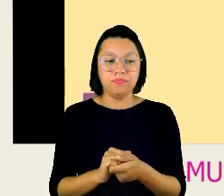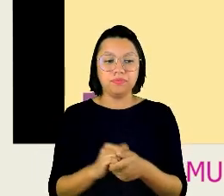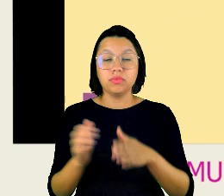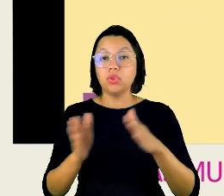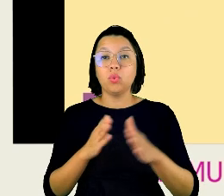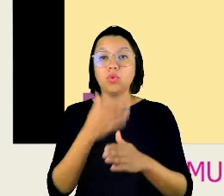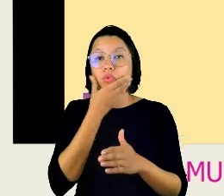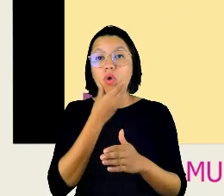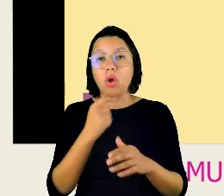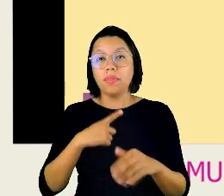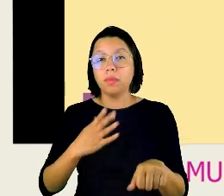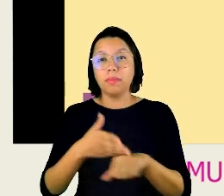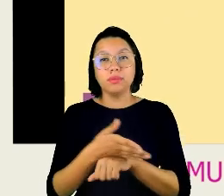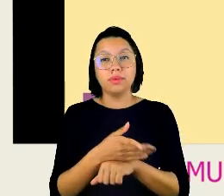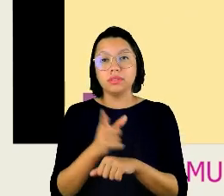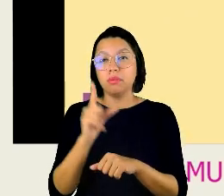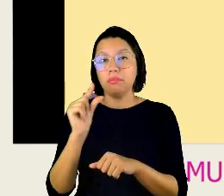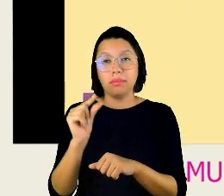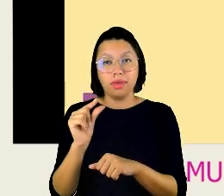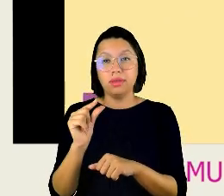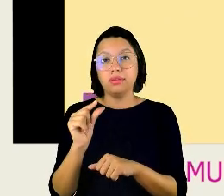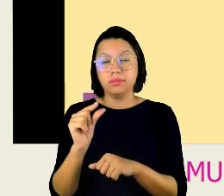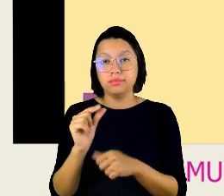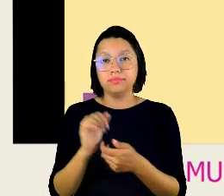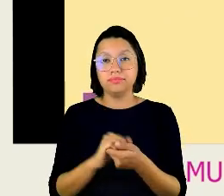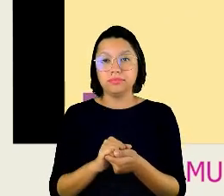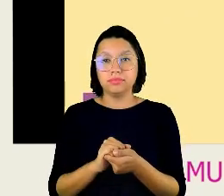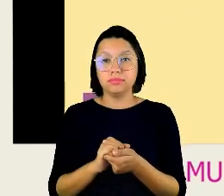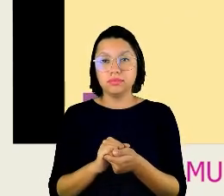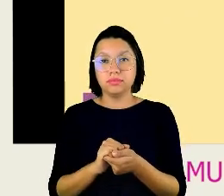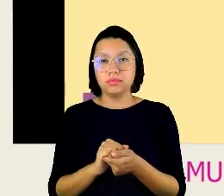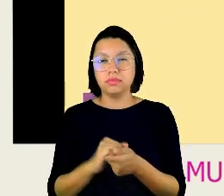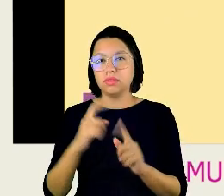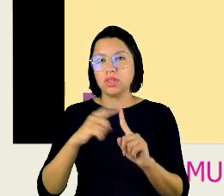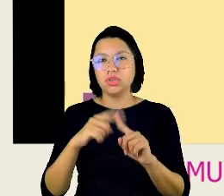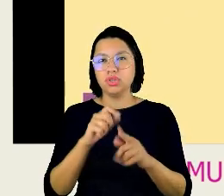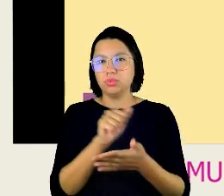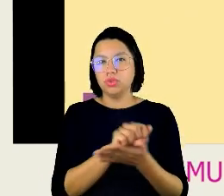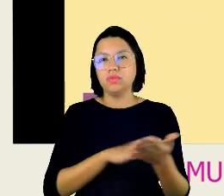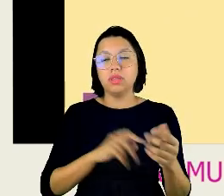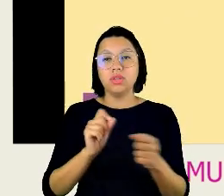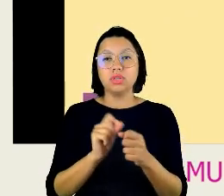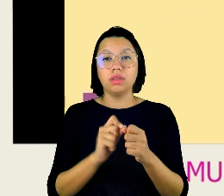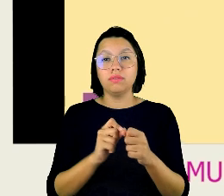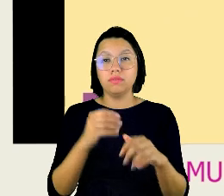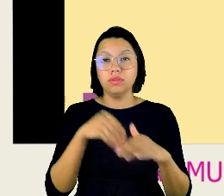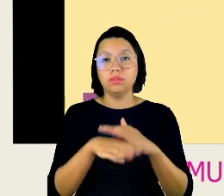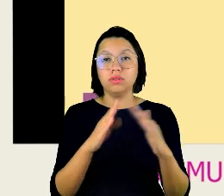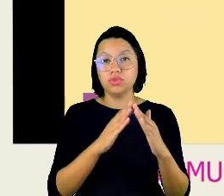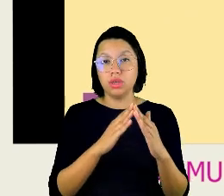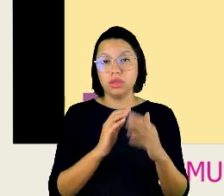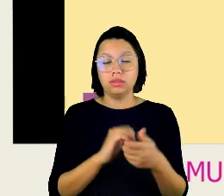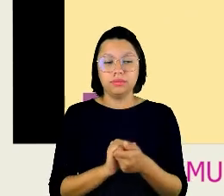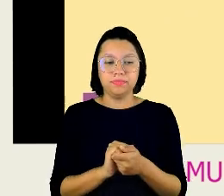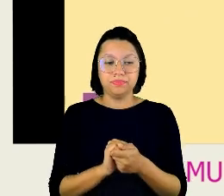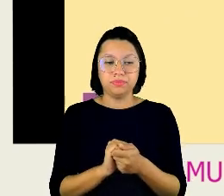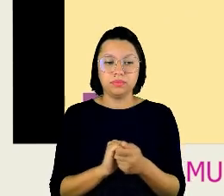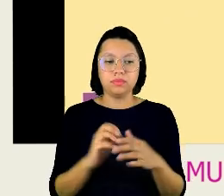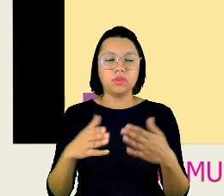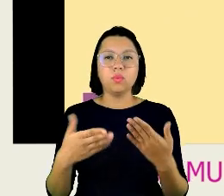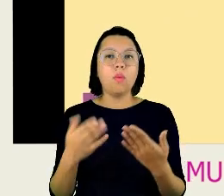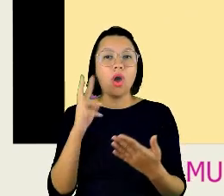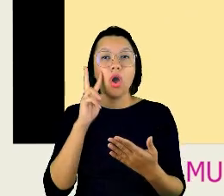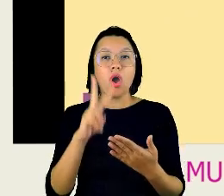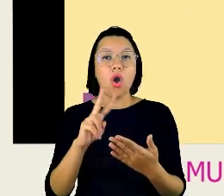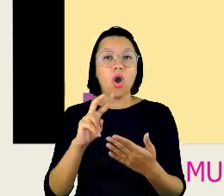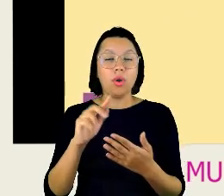homens têm uma participação ainda menor, né, nesse tipo de atividade que é feita dentro de casa. Quando a gente